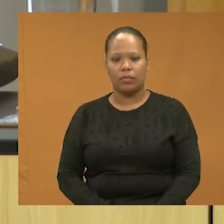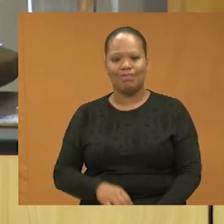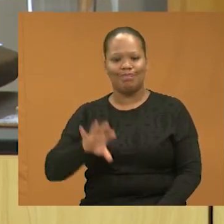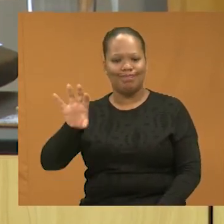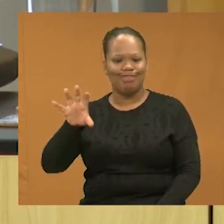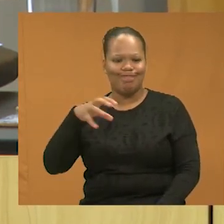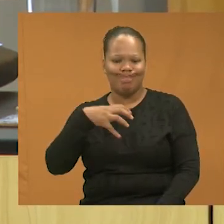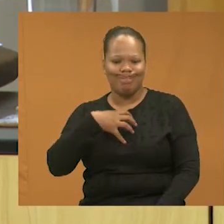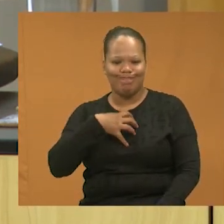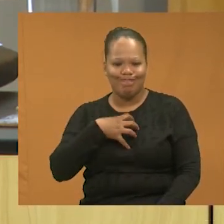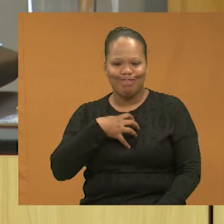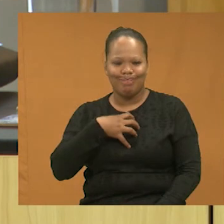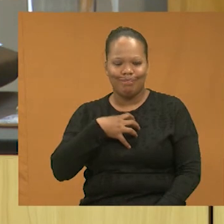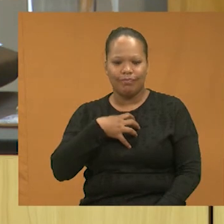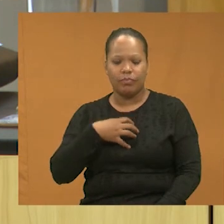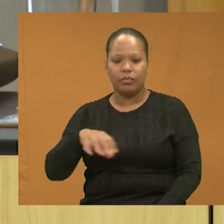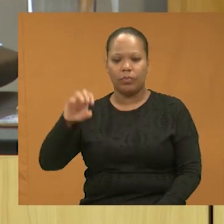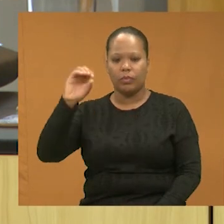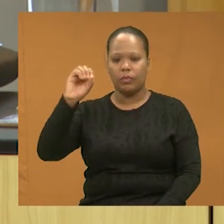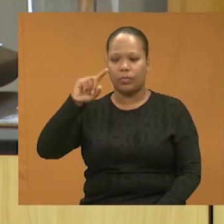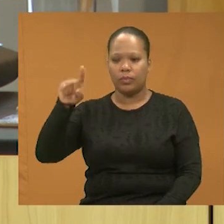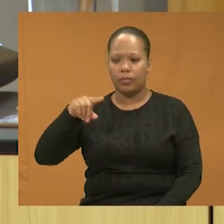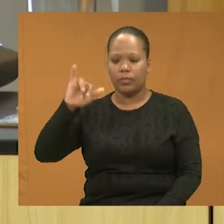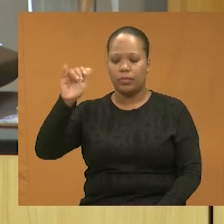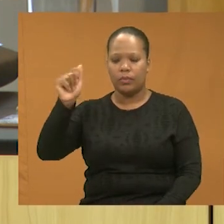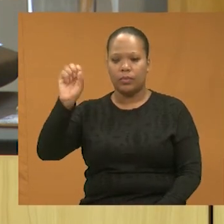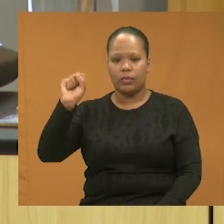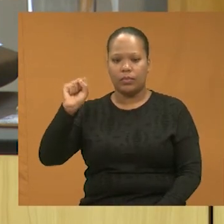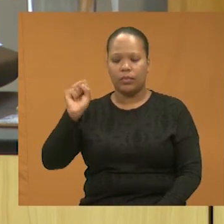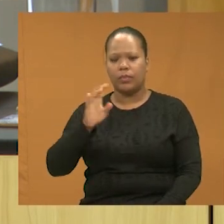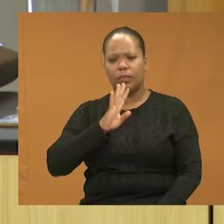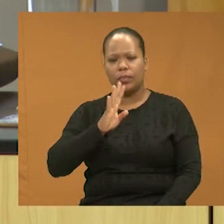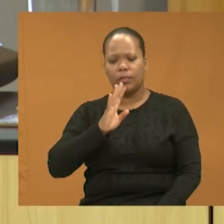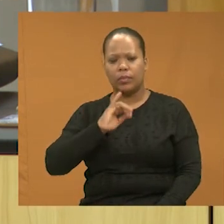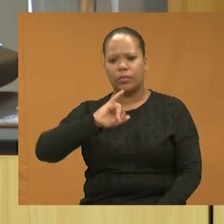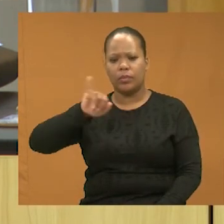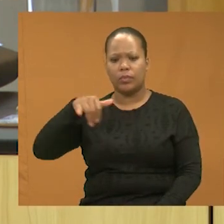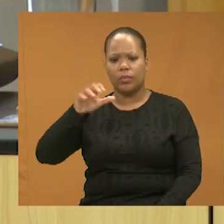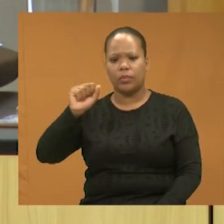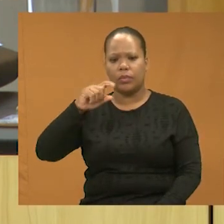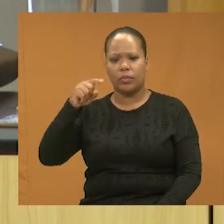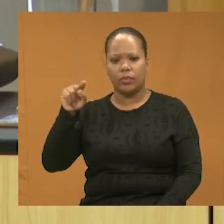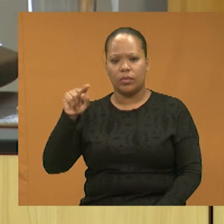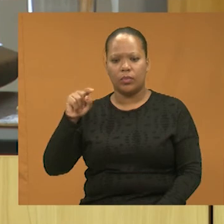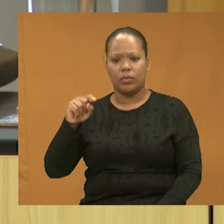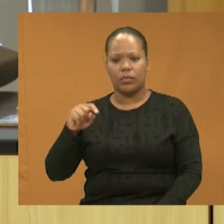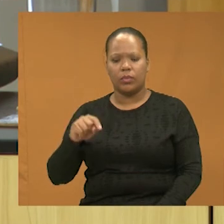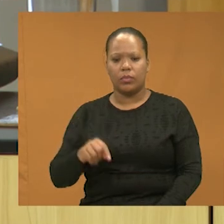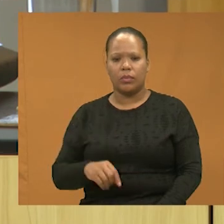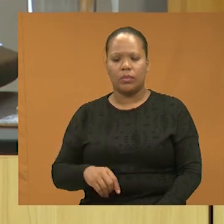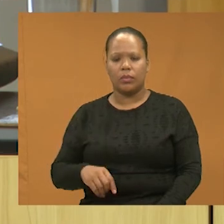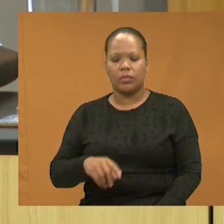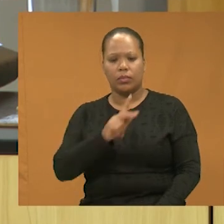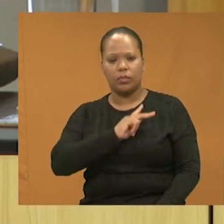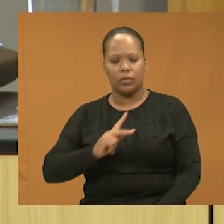Voto de pesar de Osíris Cardoso, conhecido como João Faustino, formulados